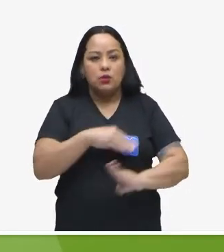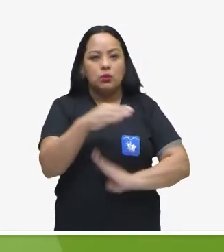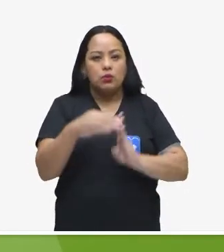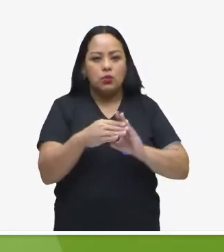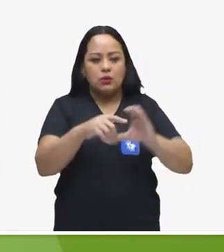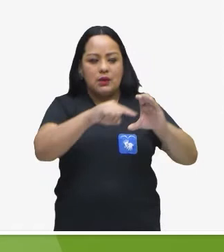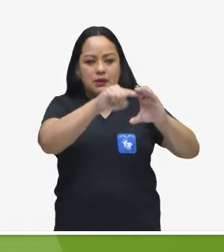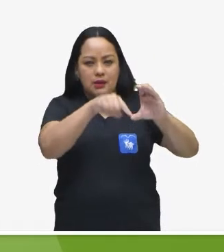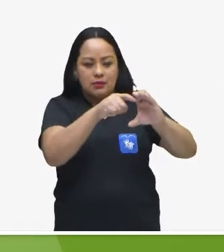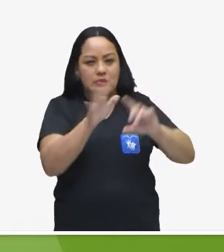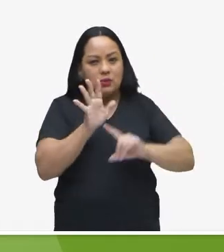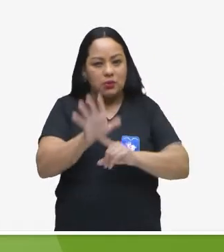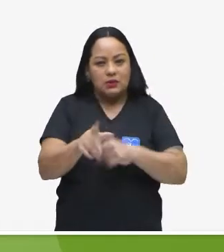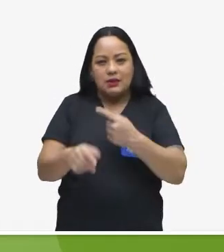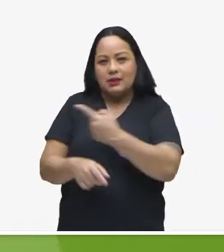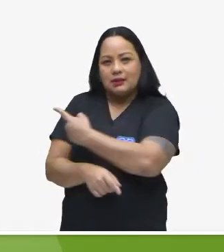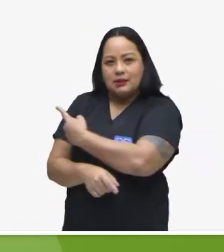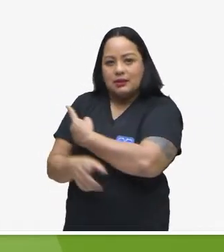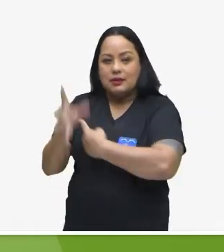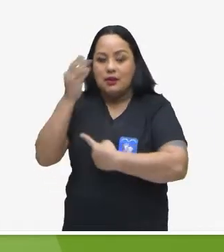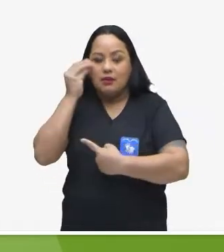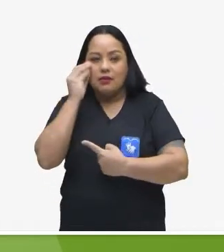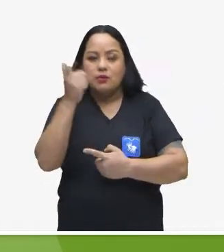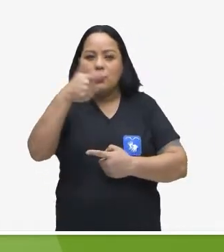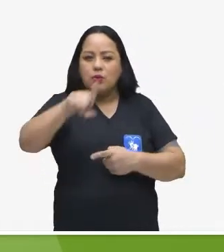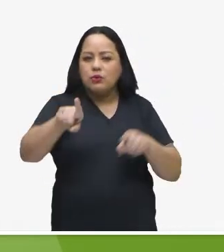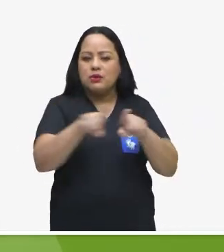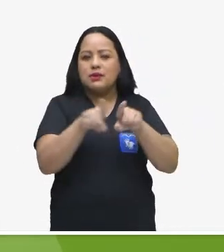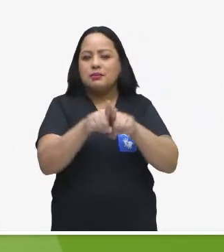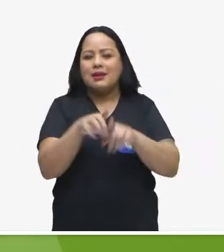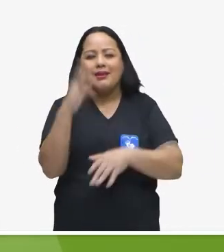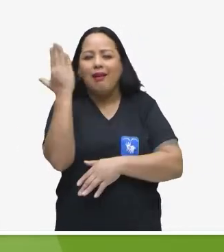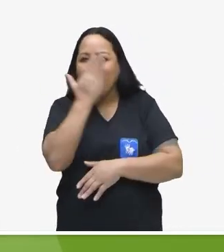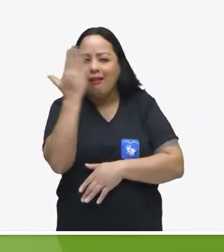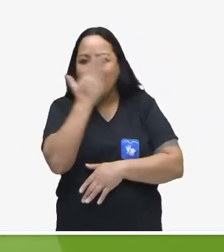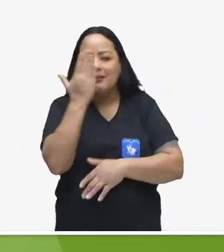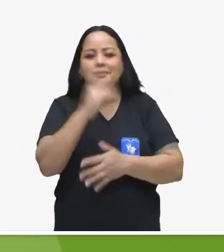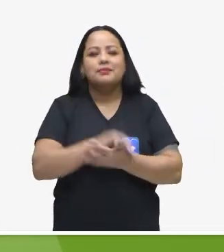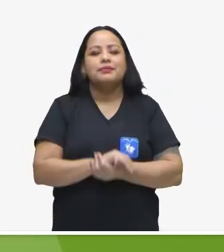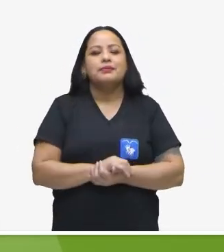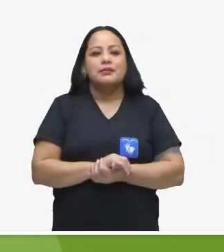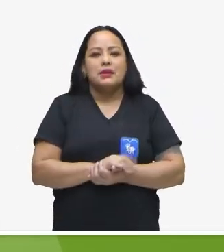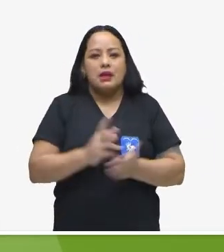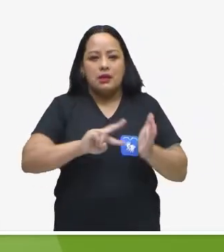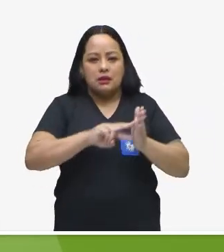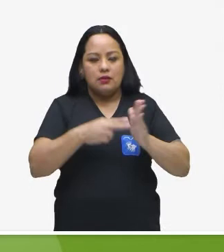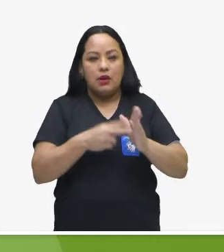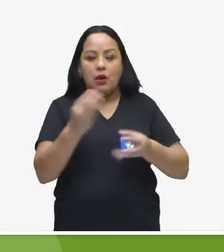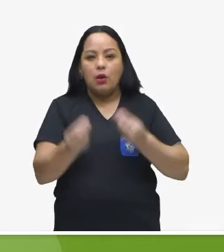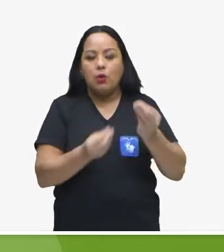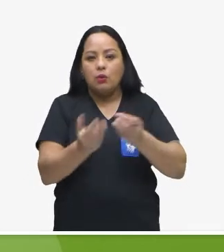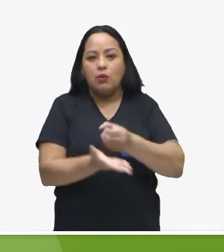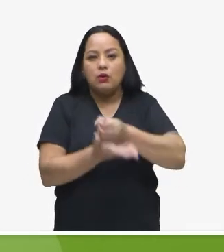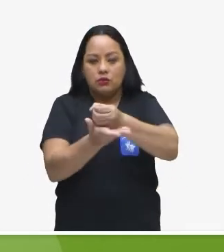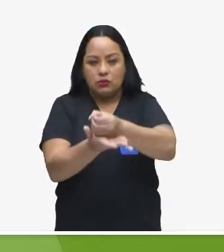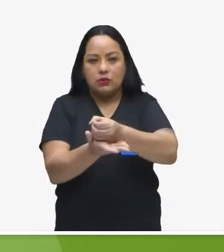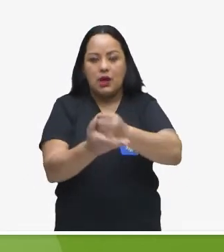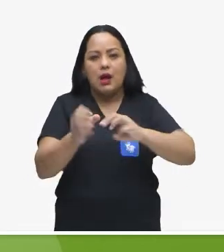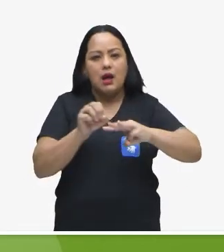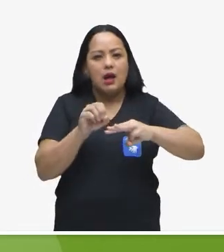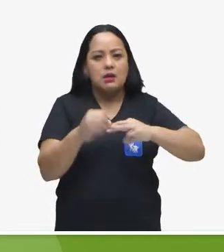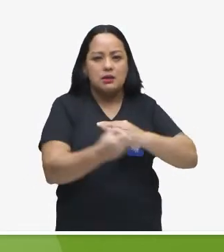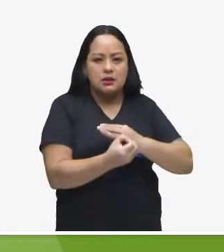organelas que eu mostrei para vocês, e outras aí que não dá para ver direito, elas vão ajudar essa célula